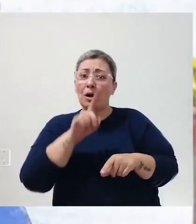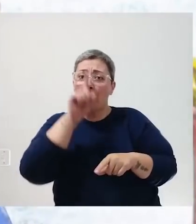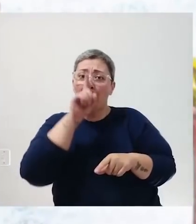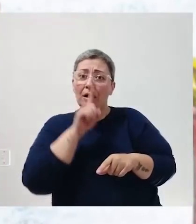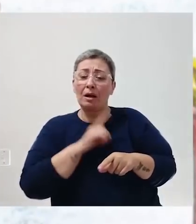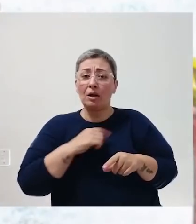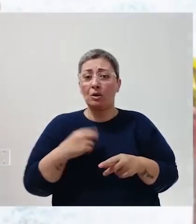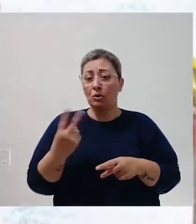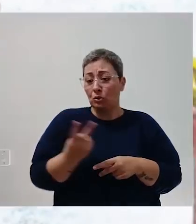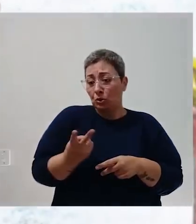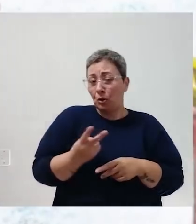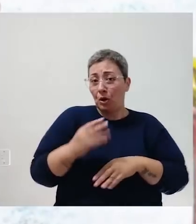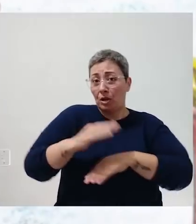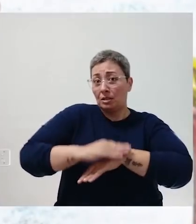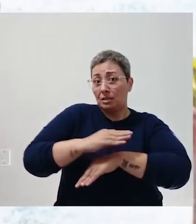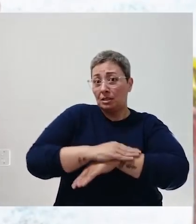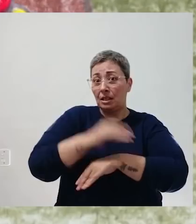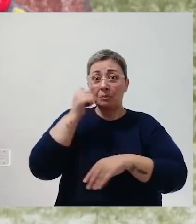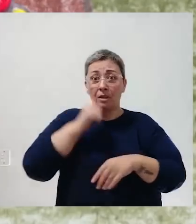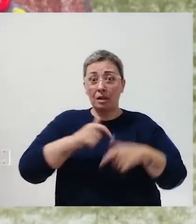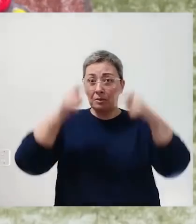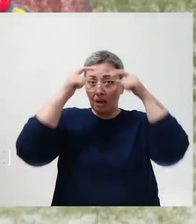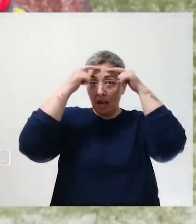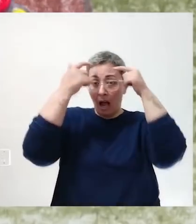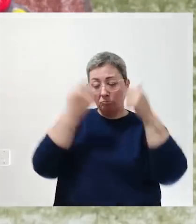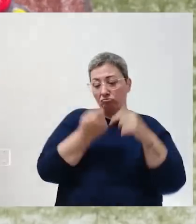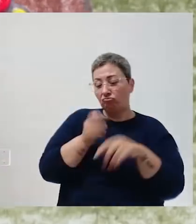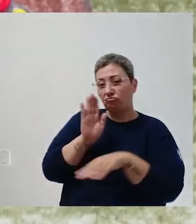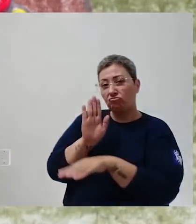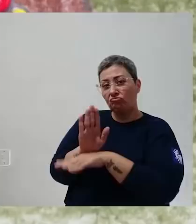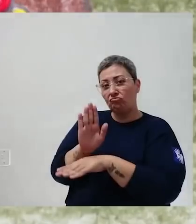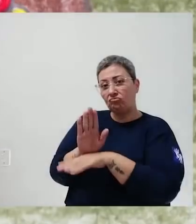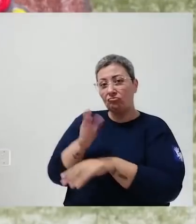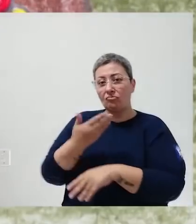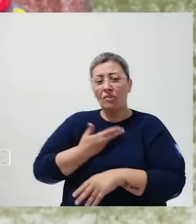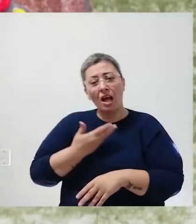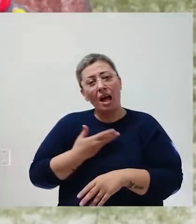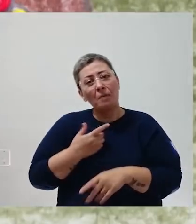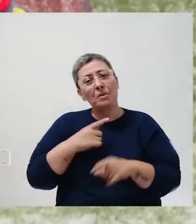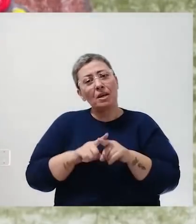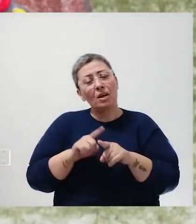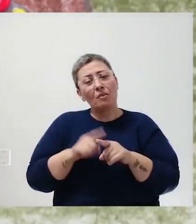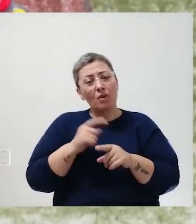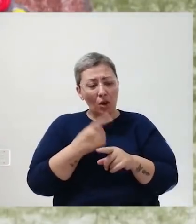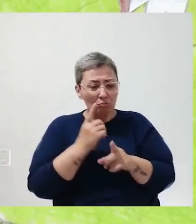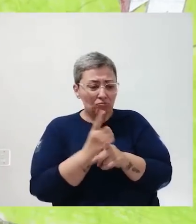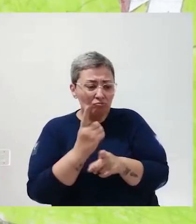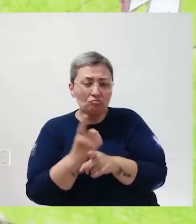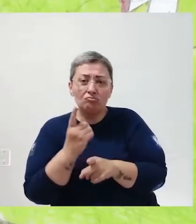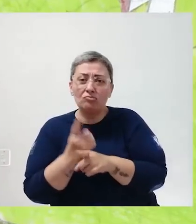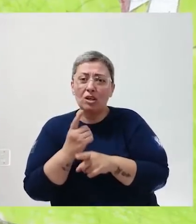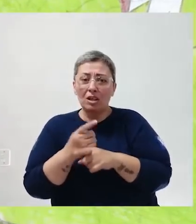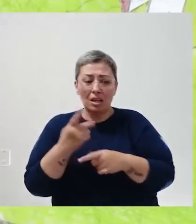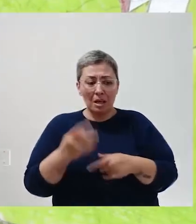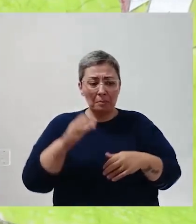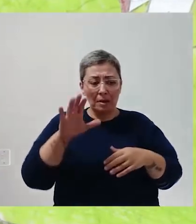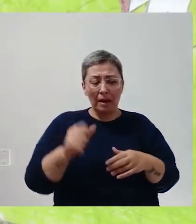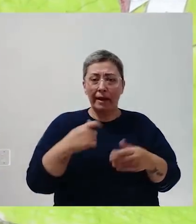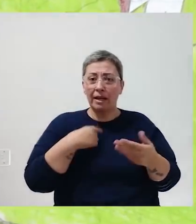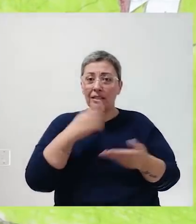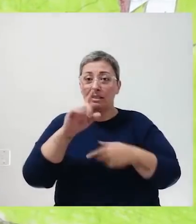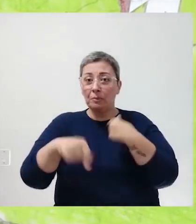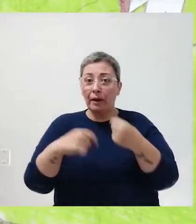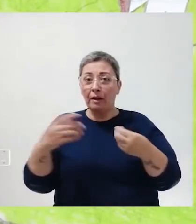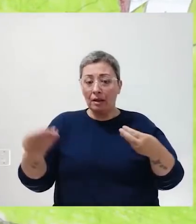dois, princesa e sapo, resolveram ajudar o velho amigo para encontrar as peças. Muitas